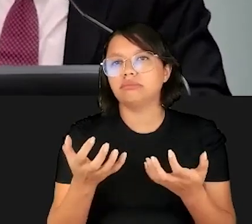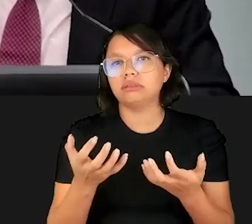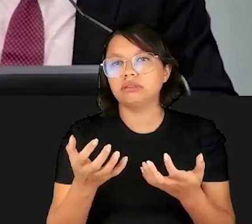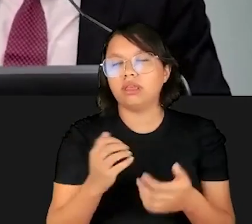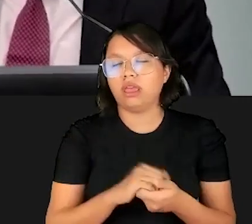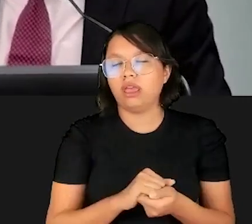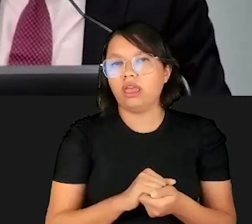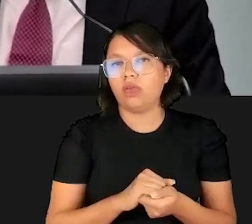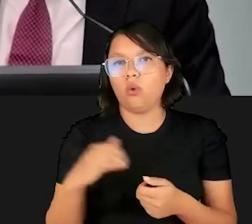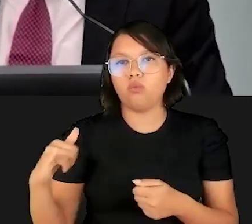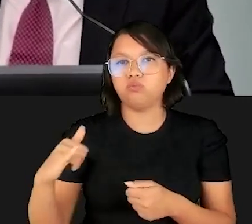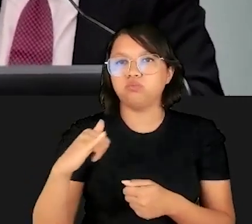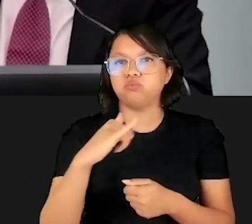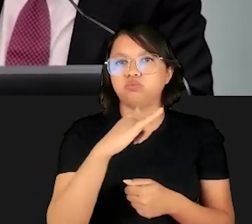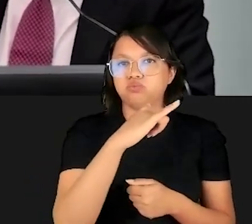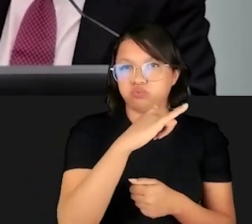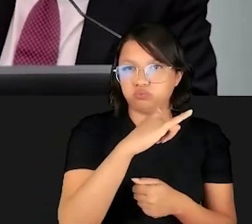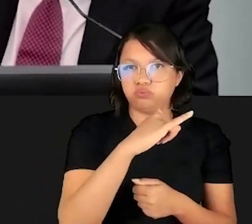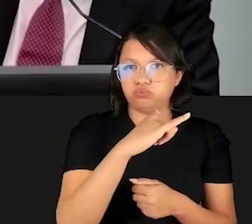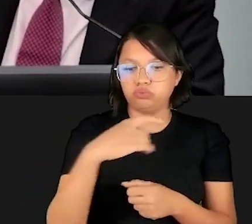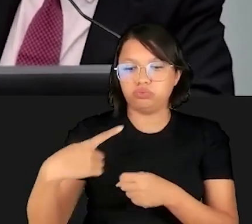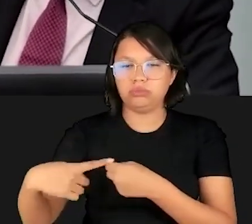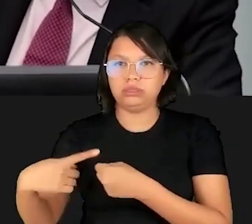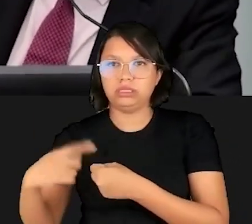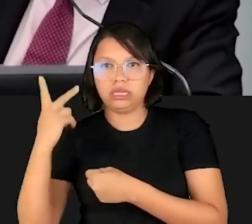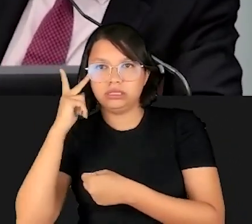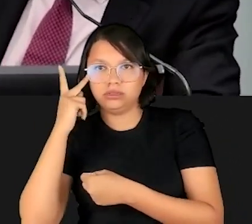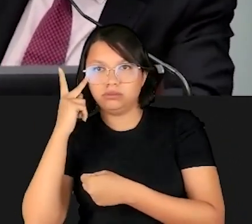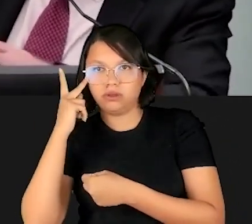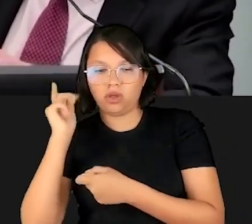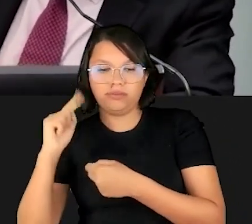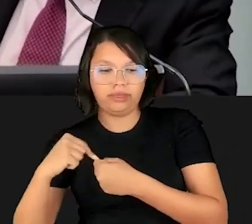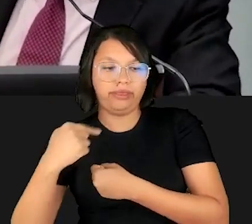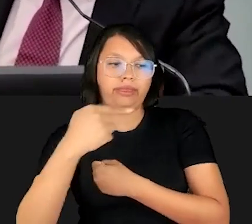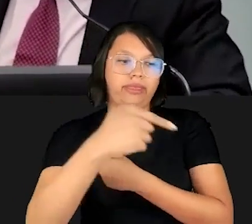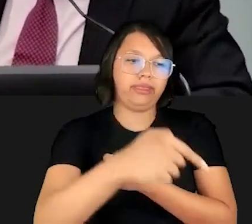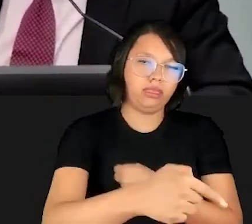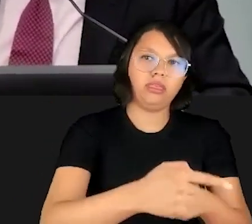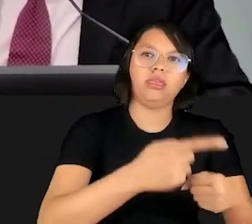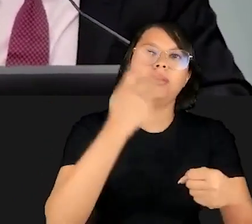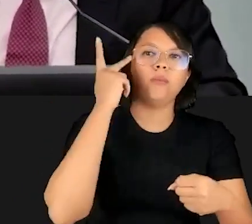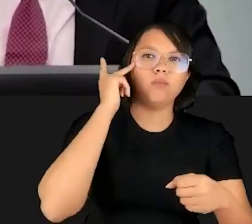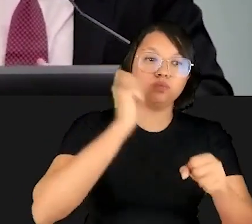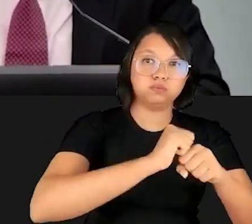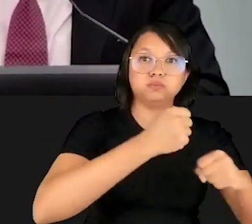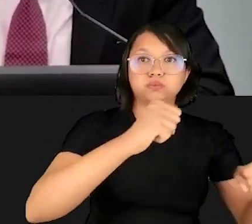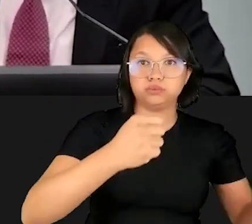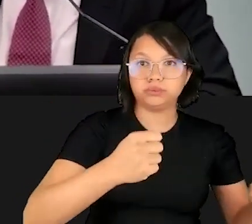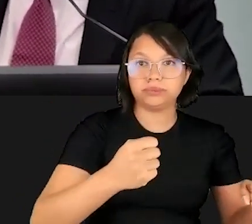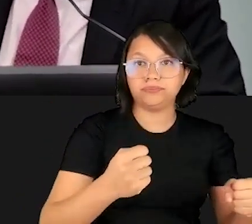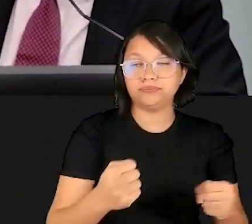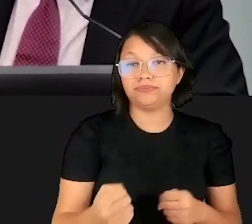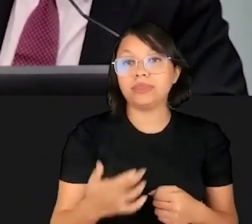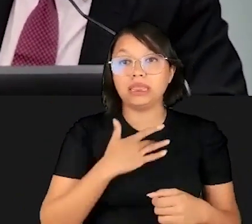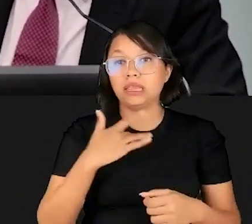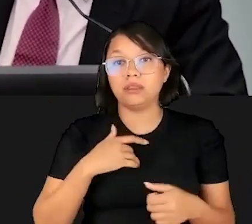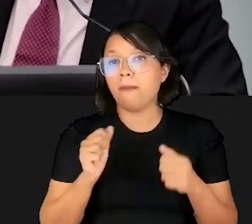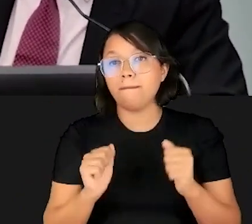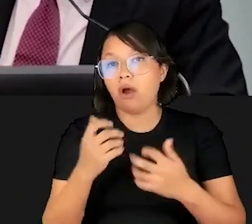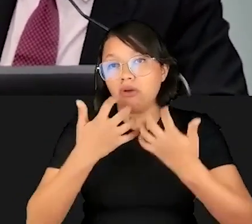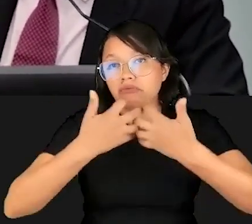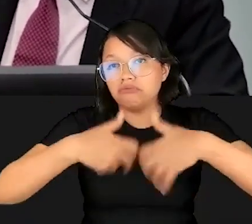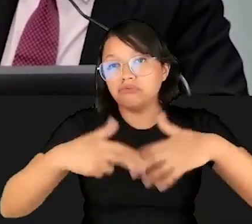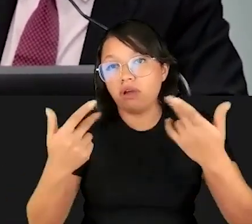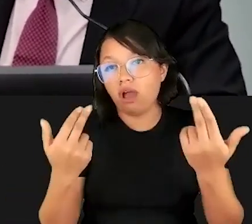você vai ter que pegar um voo até Guarulhos, de Guarulhos você vai pegar outro voo, porque Guarulhos tem mais recursos. Na saúde, a gente pode funcionar da mesma